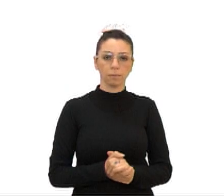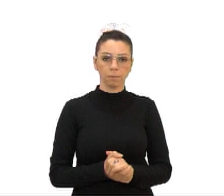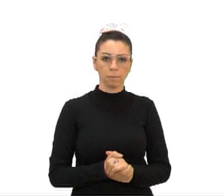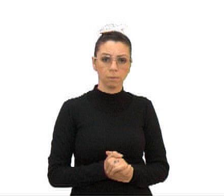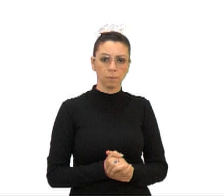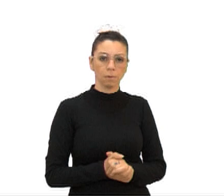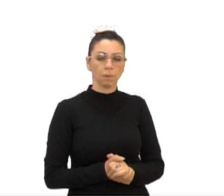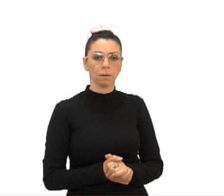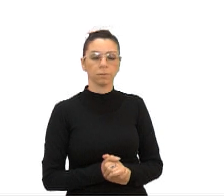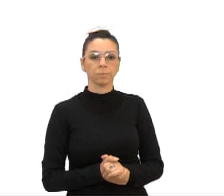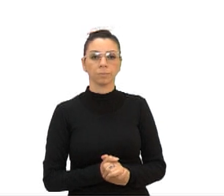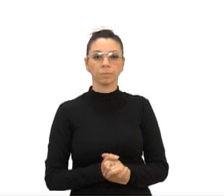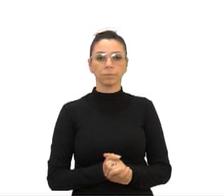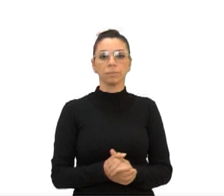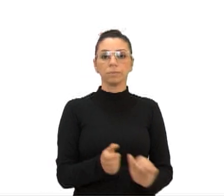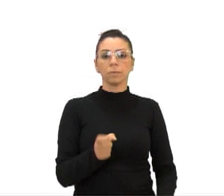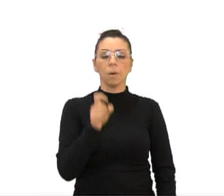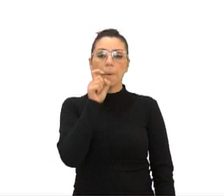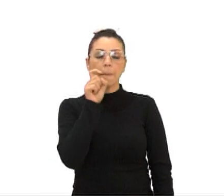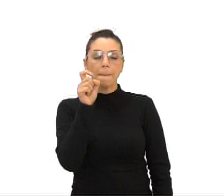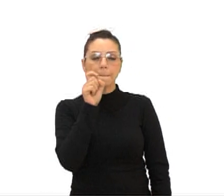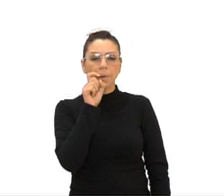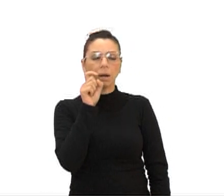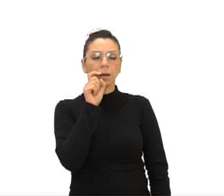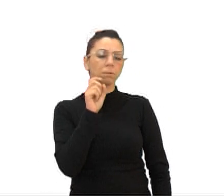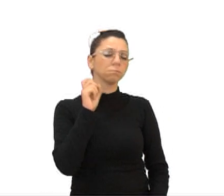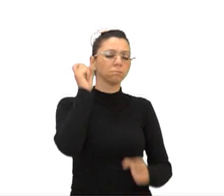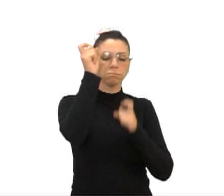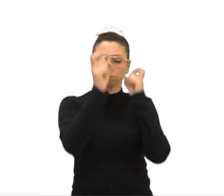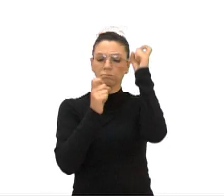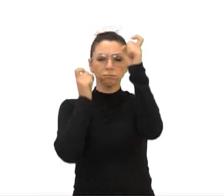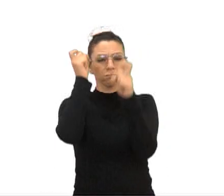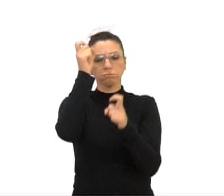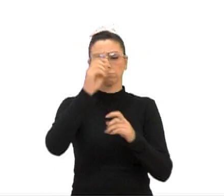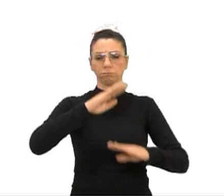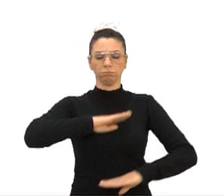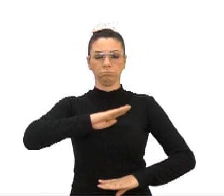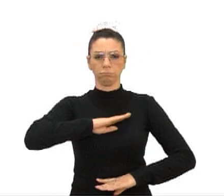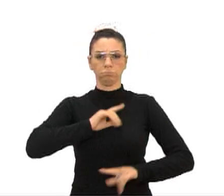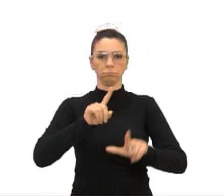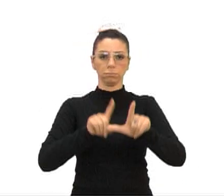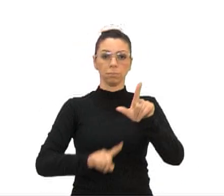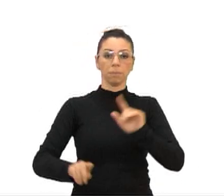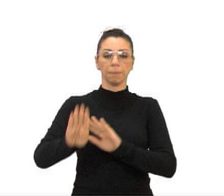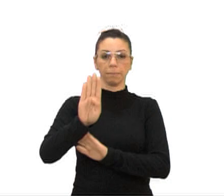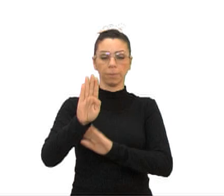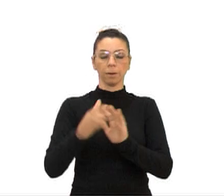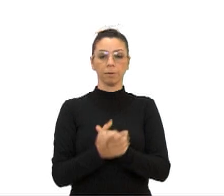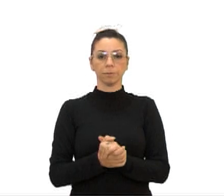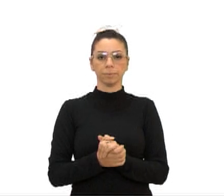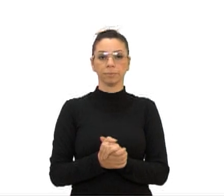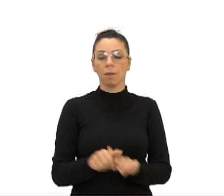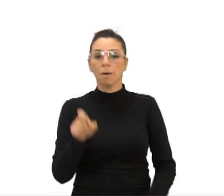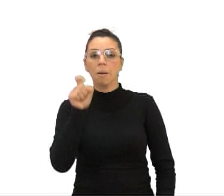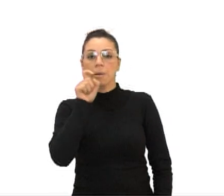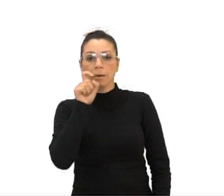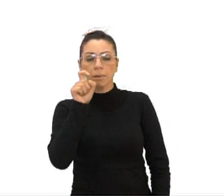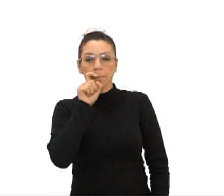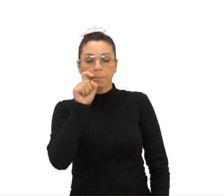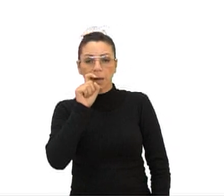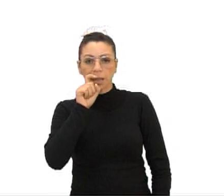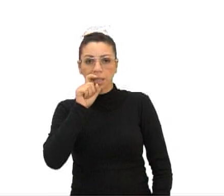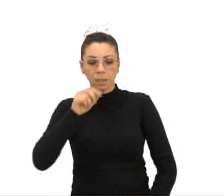pai anda preocupado com a situação. Na letra B, o pai anda rápido pelas